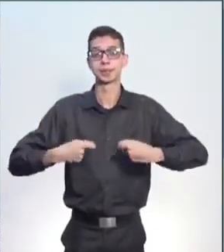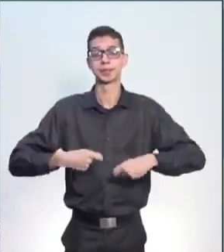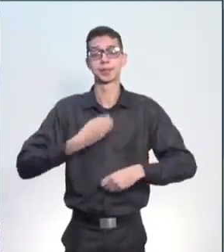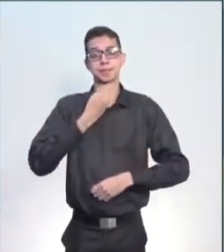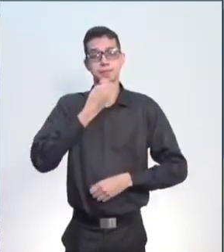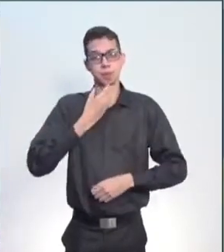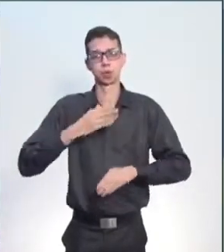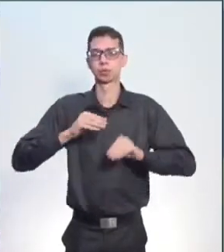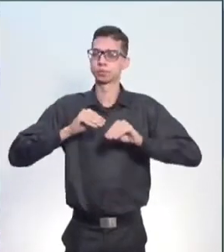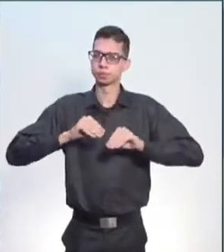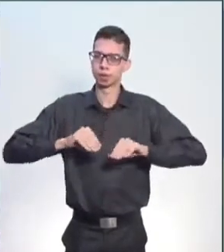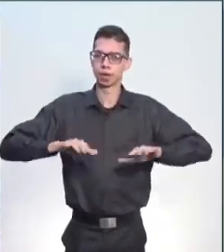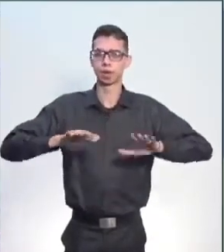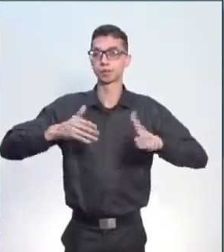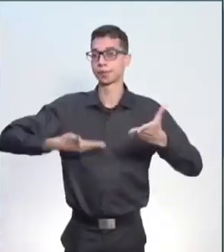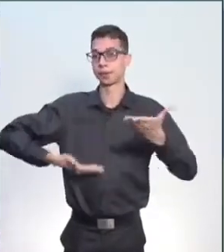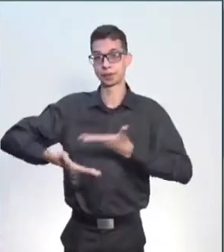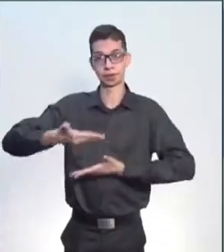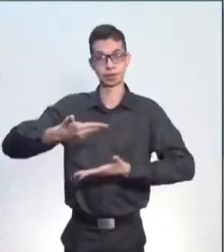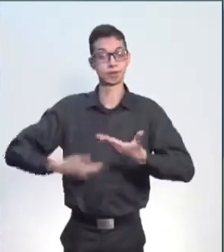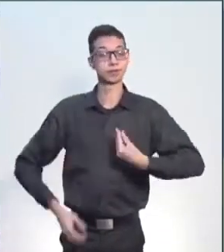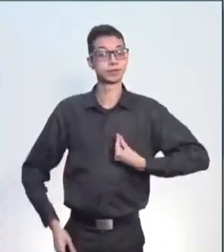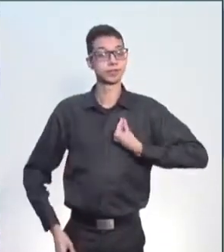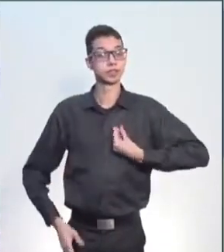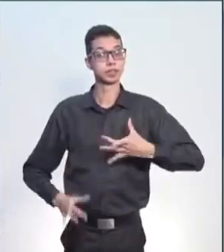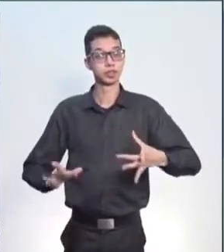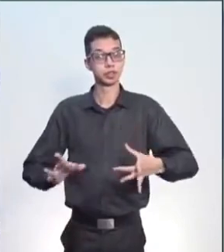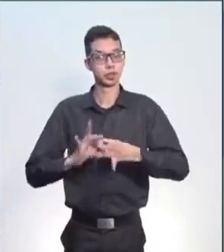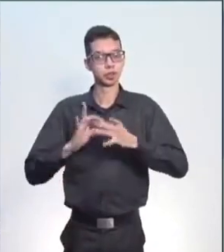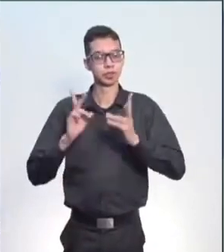forma harmônica, de forma sempre